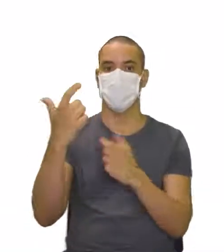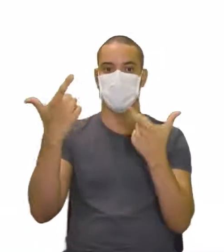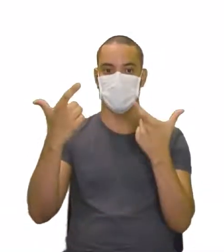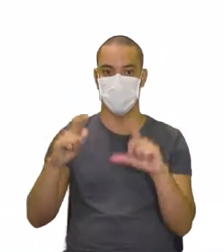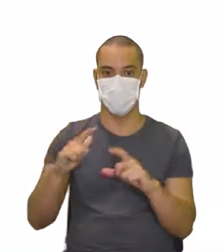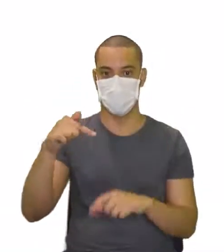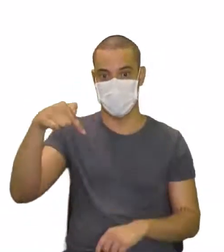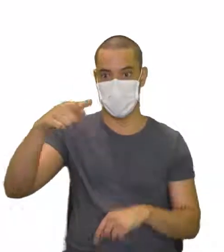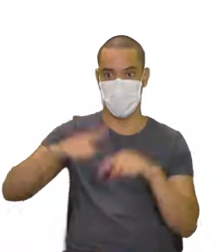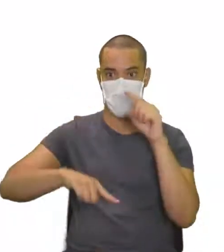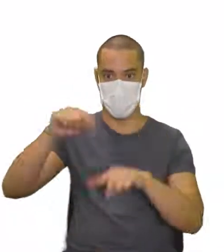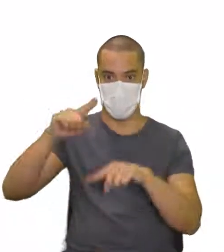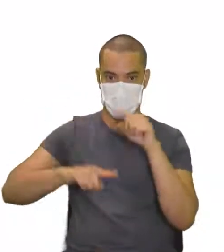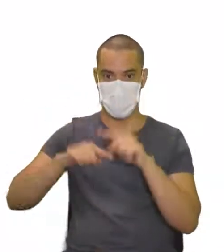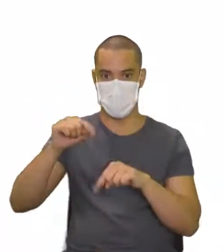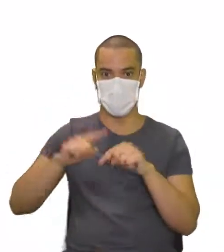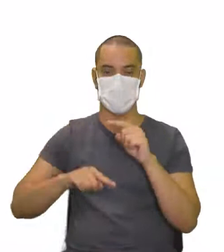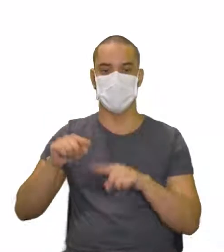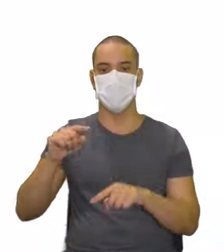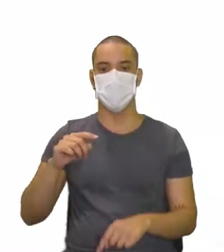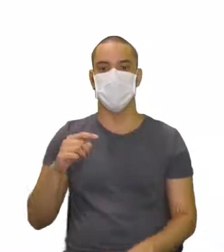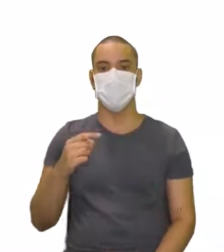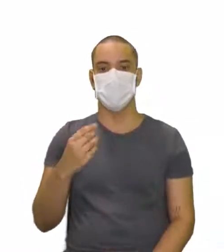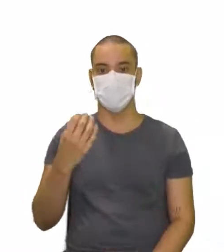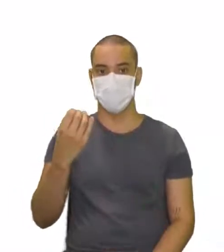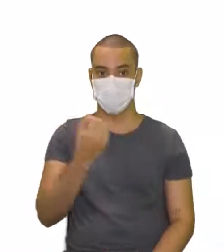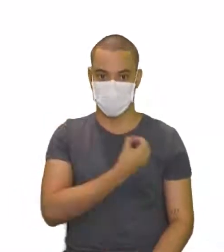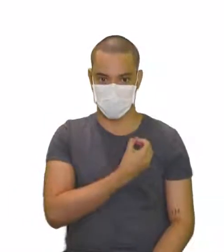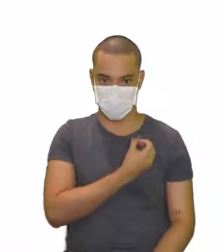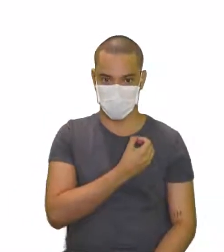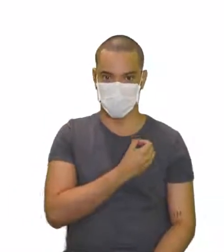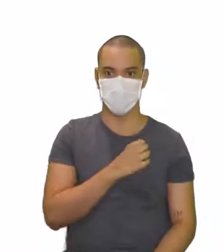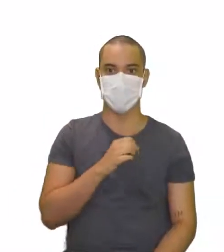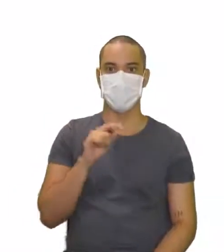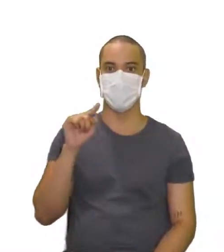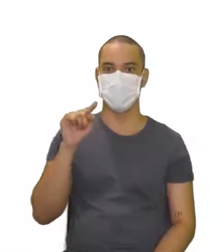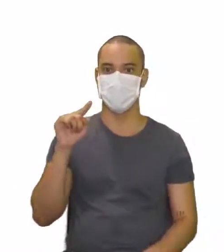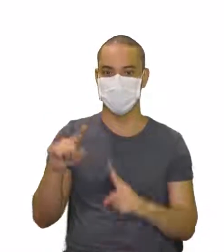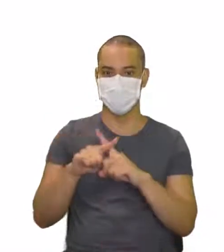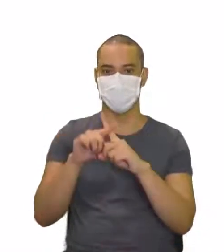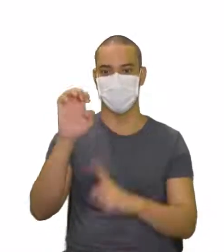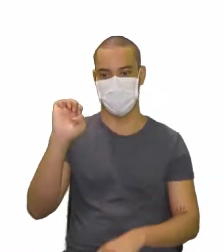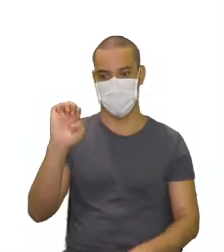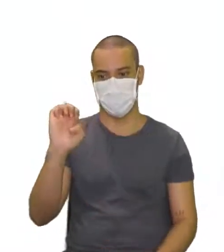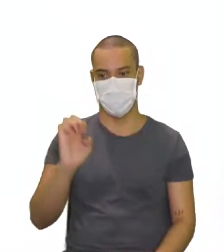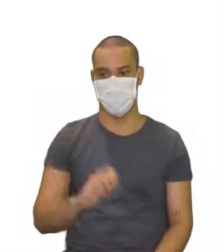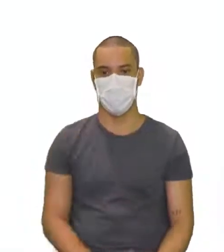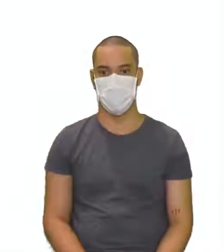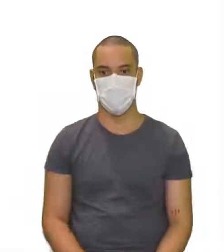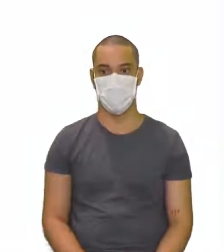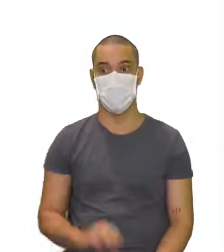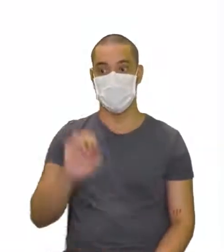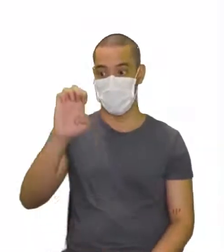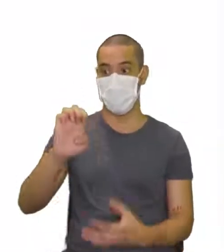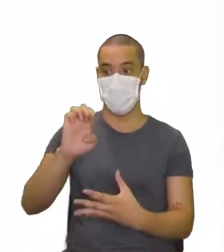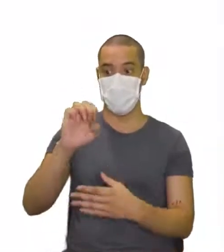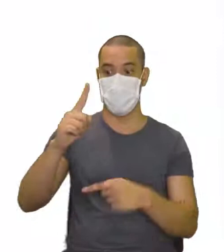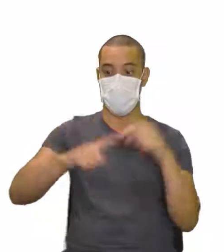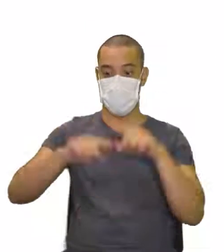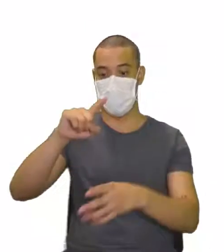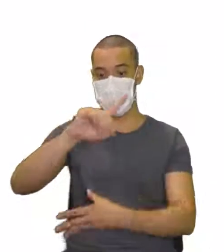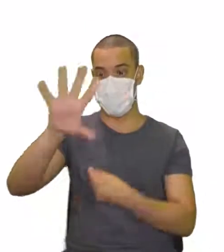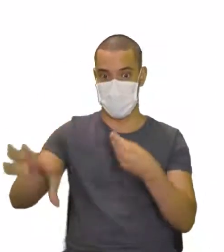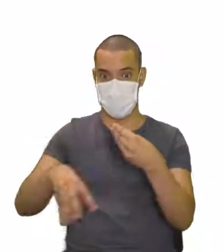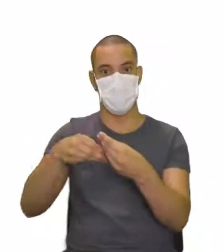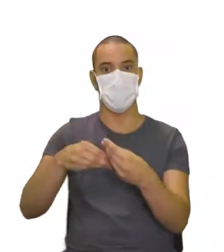carga, número de elétrons, vezes a carga elementar. Bom, a carga elementar foi